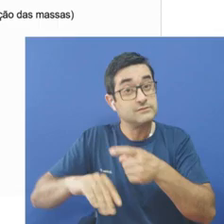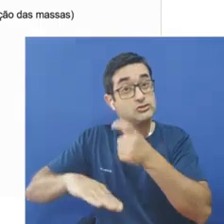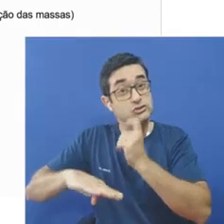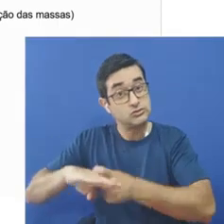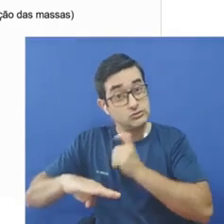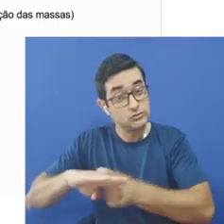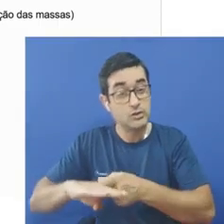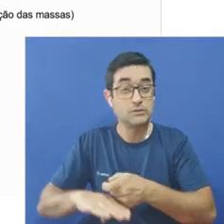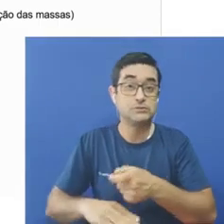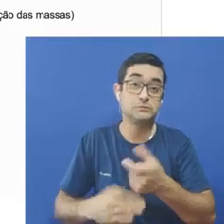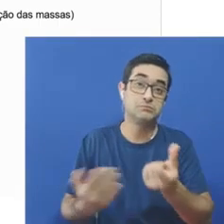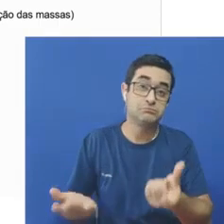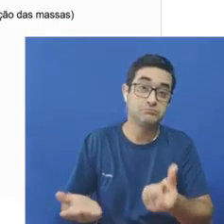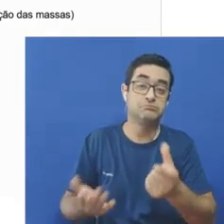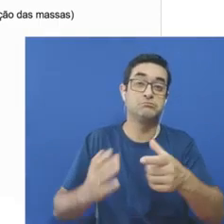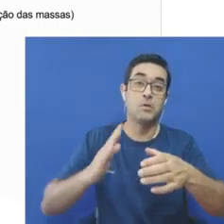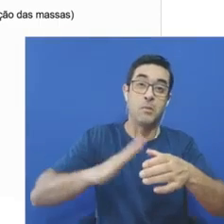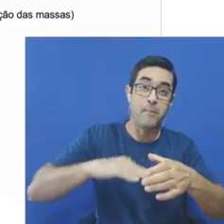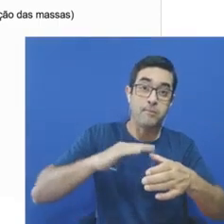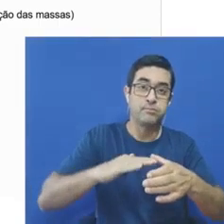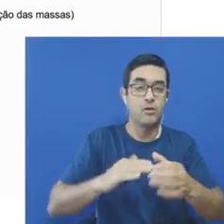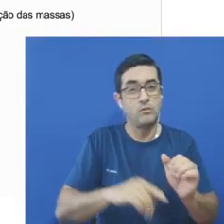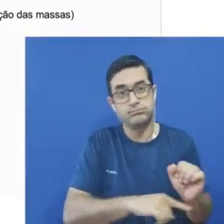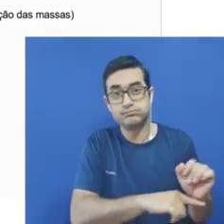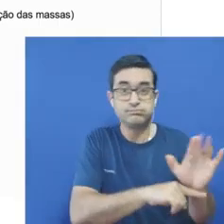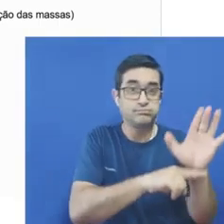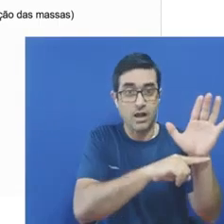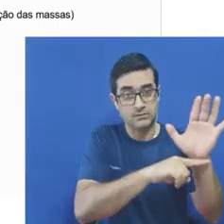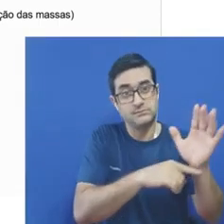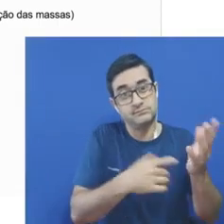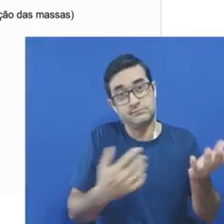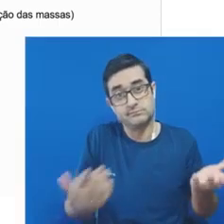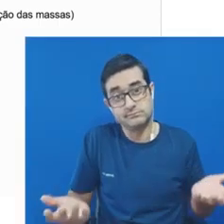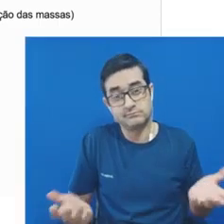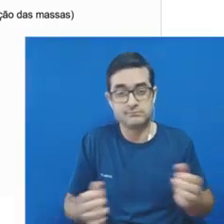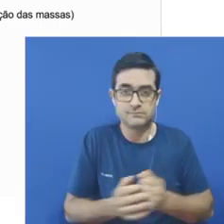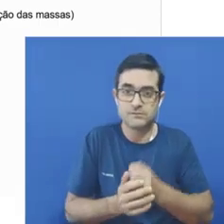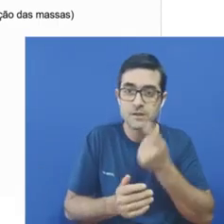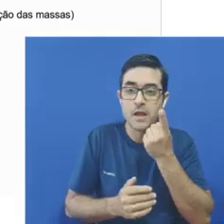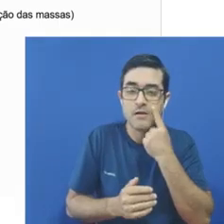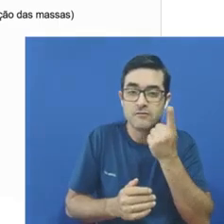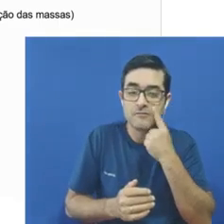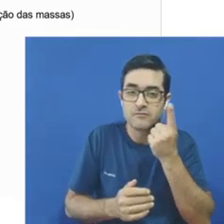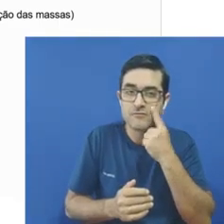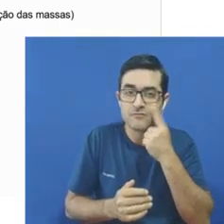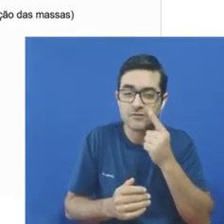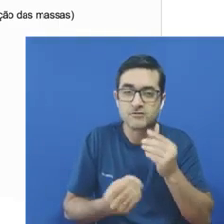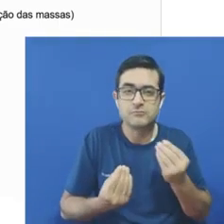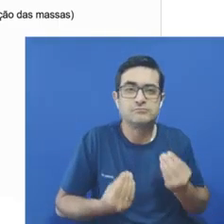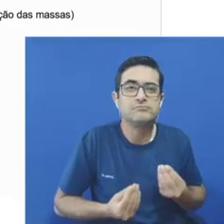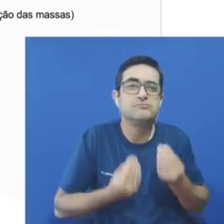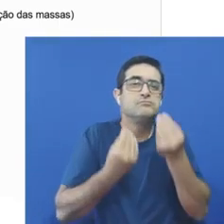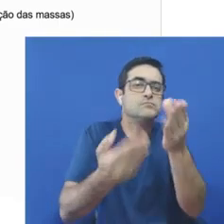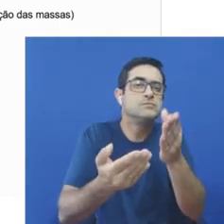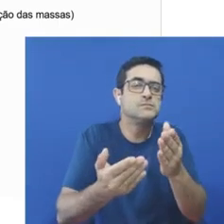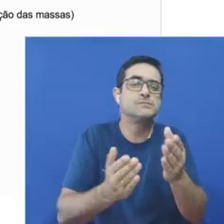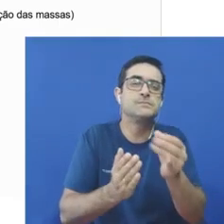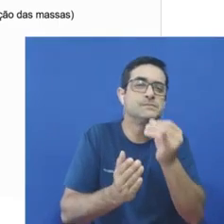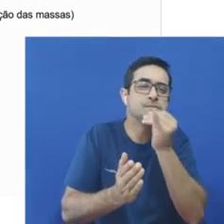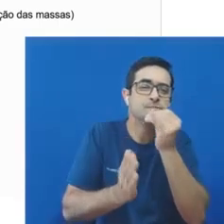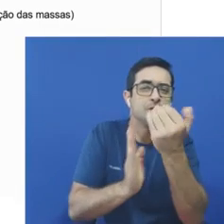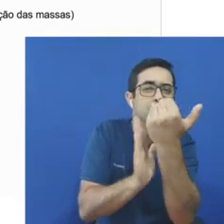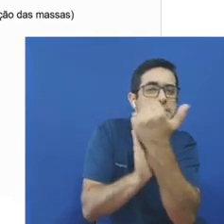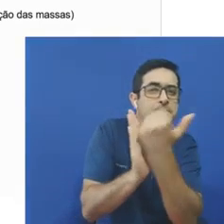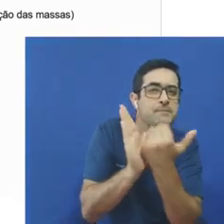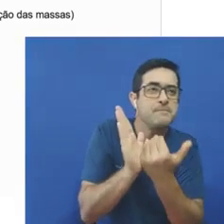essas substâncias se encontram. Principalmente quando eu estou passando a minha receita para outra pessoa. Então eu